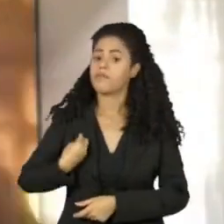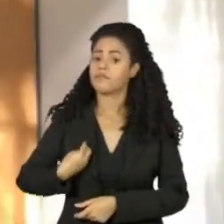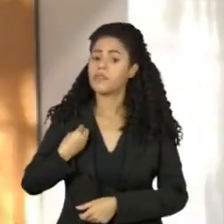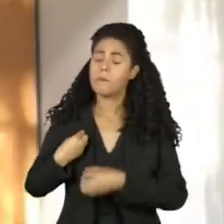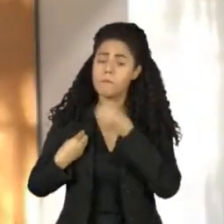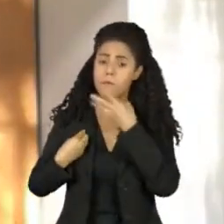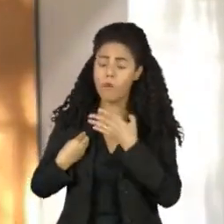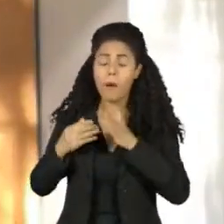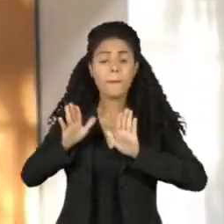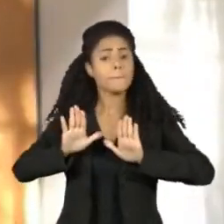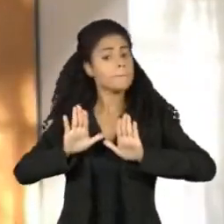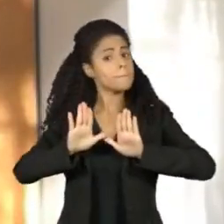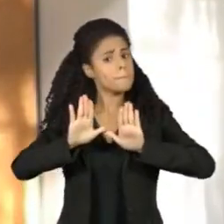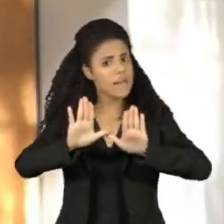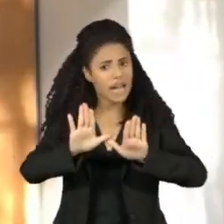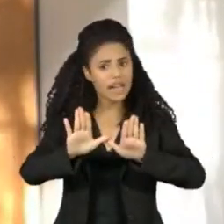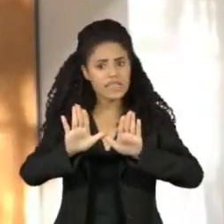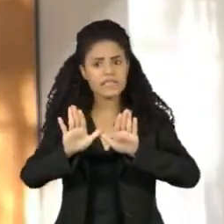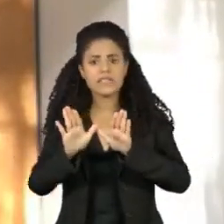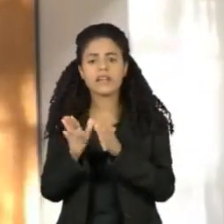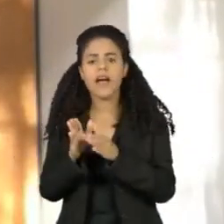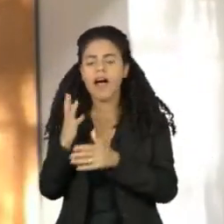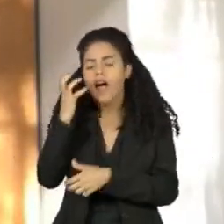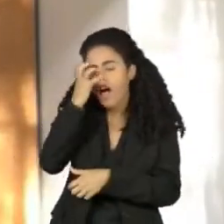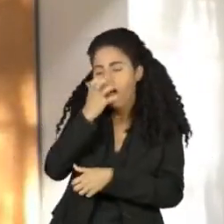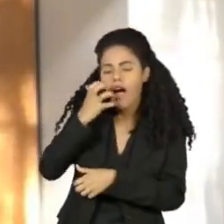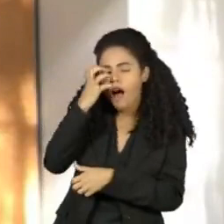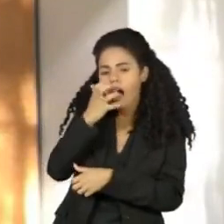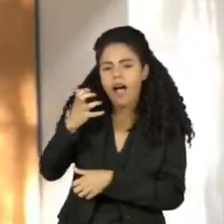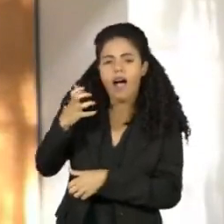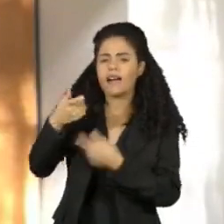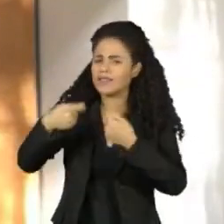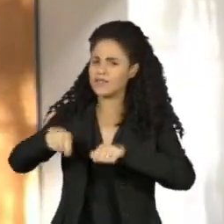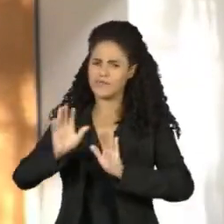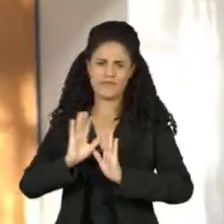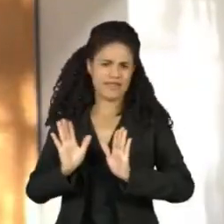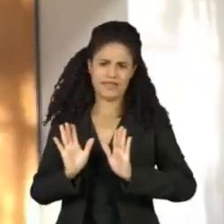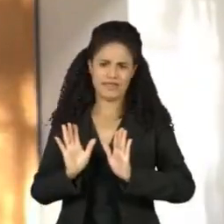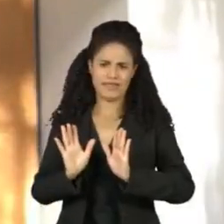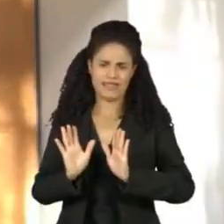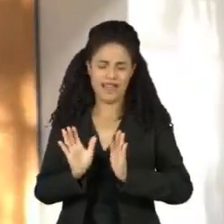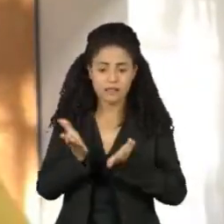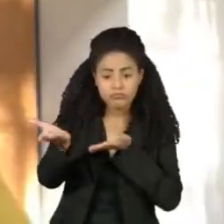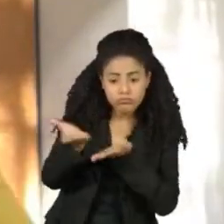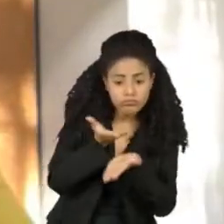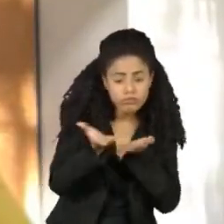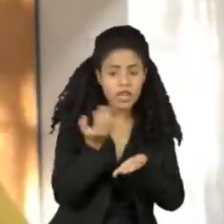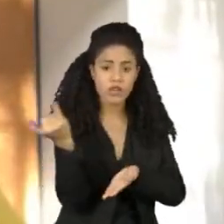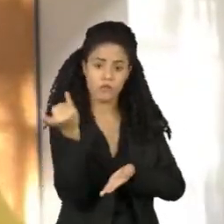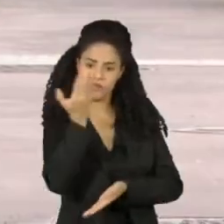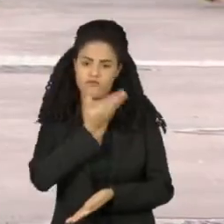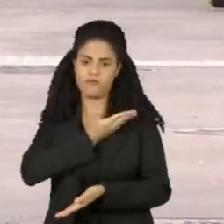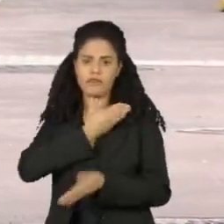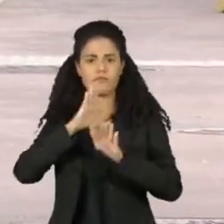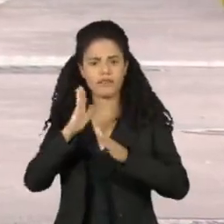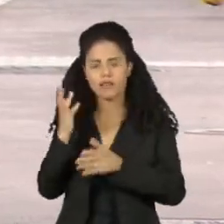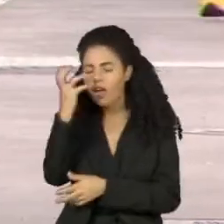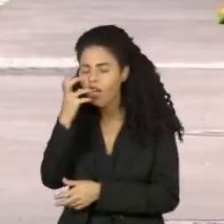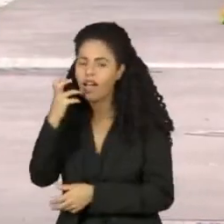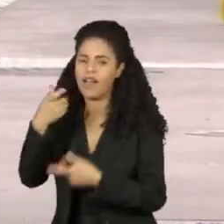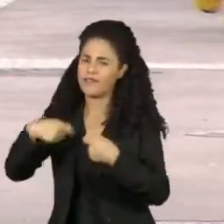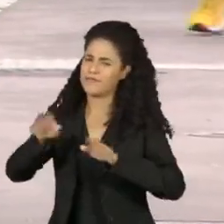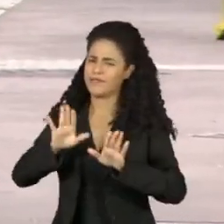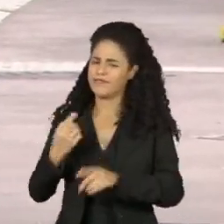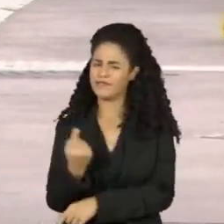significativa. Mas a relação romântica não é a única maneira de se chegar a ter uma relação profunda. Apesar